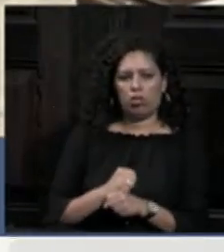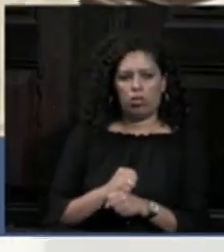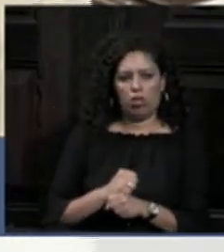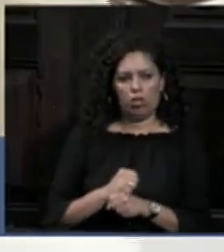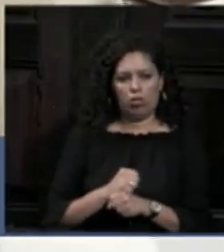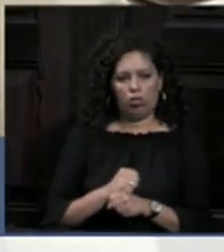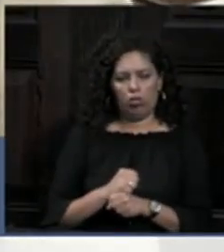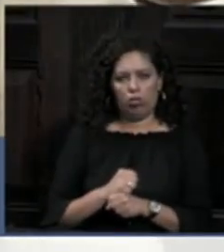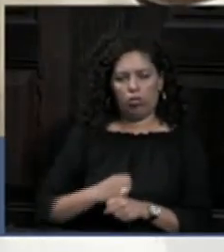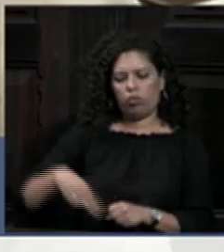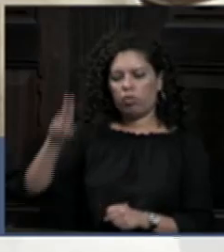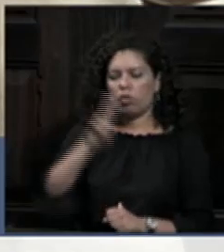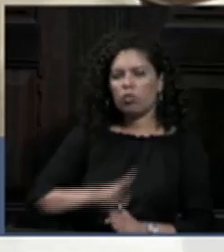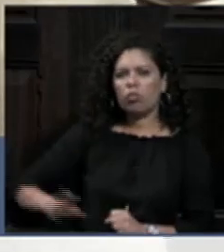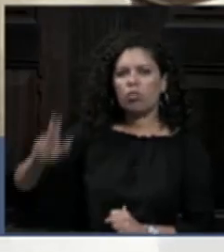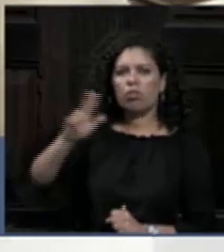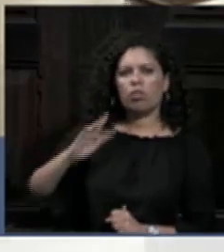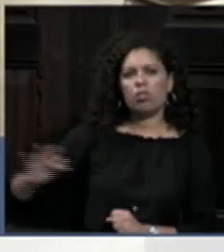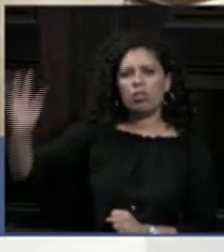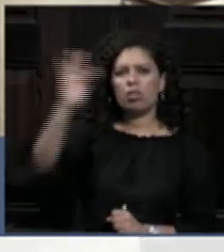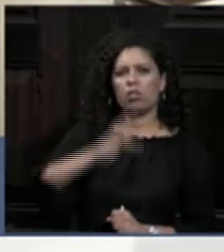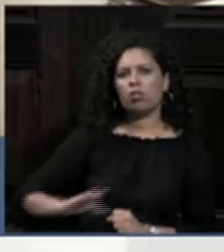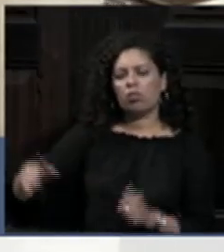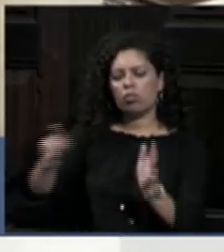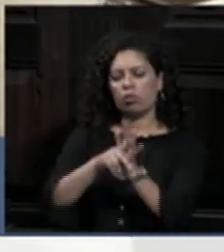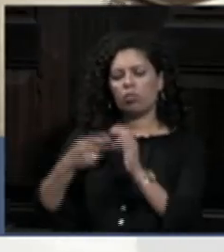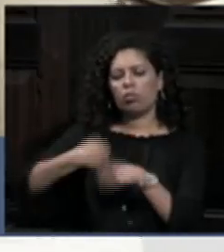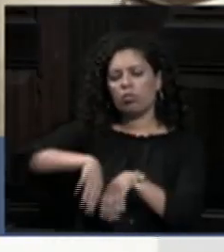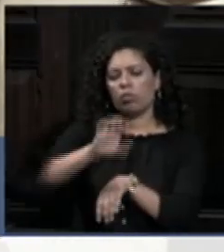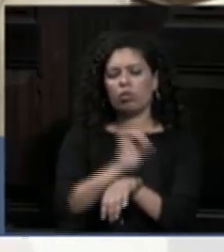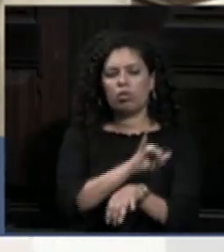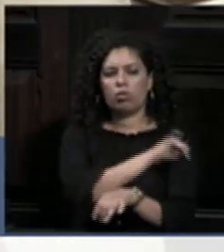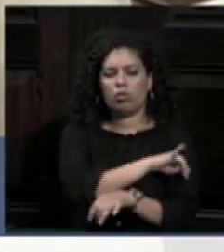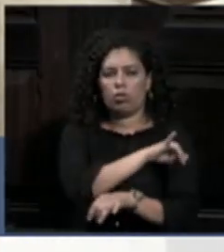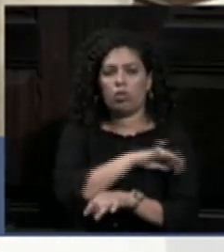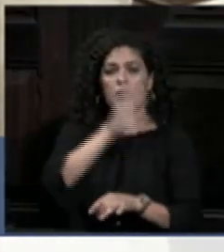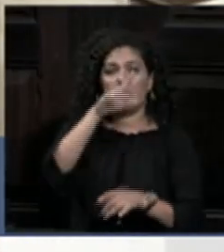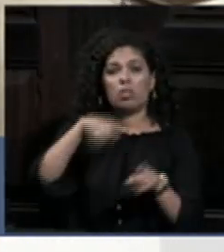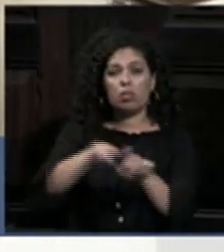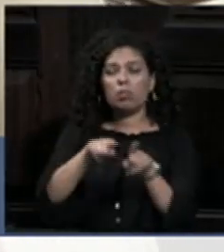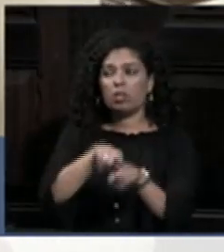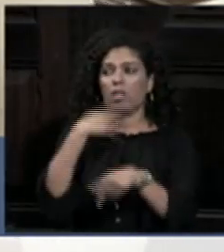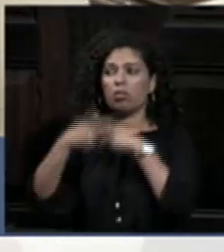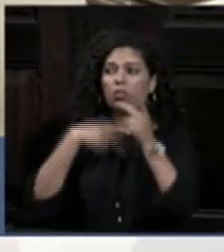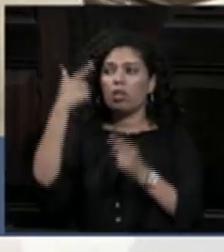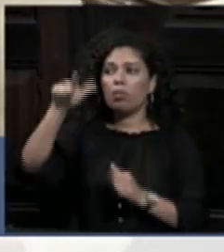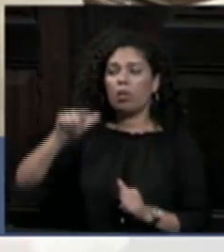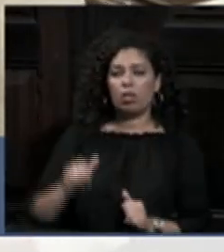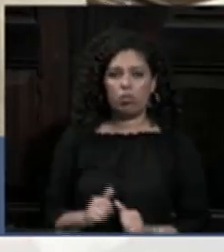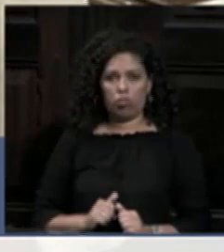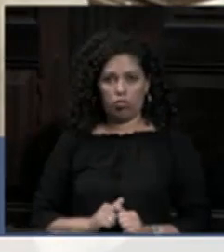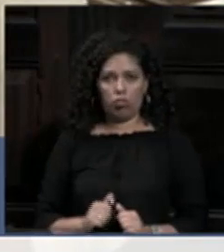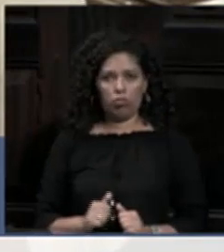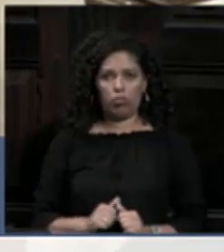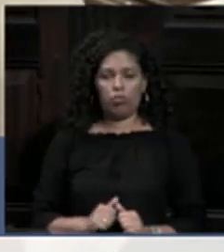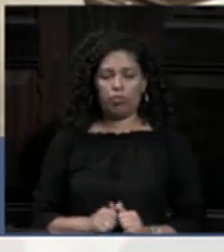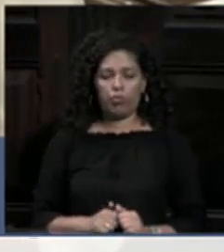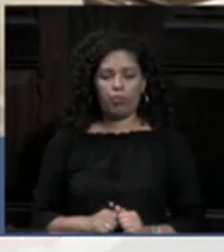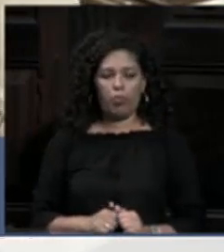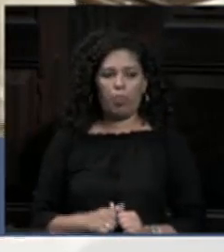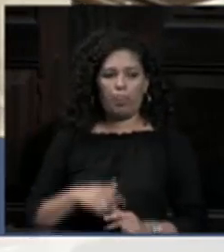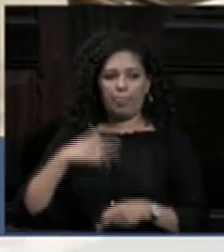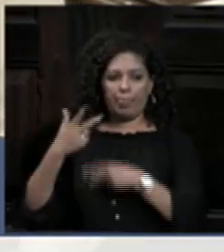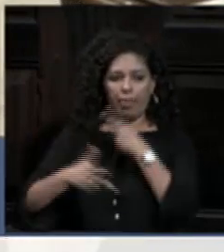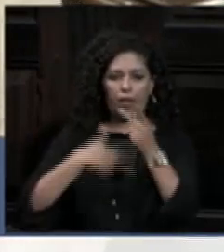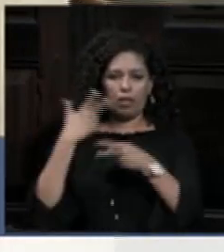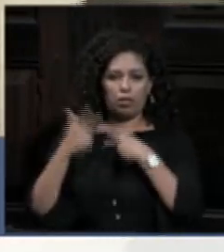nossas universidades estaduais mas queria dizer mais são presidente queria dizer que da